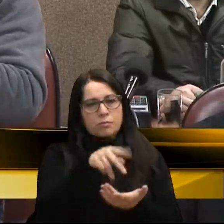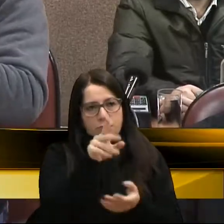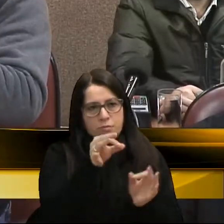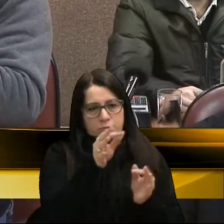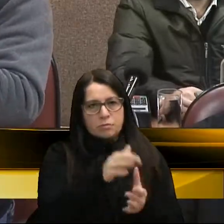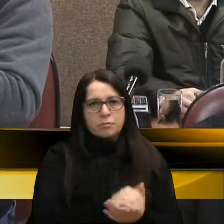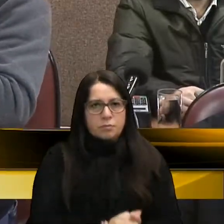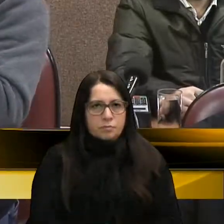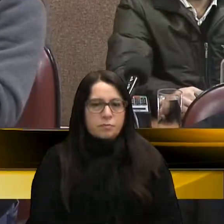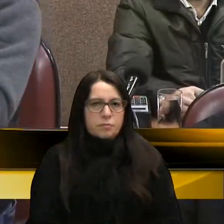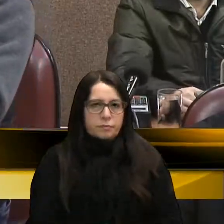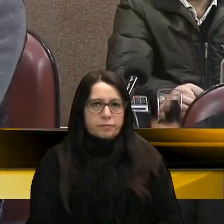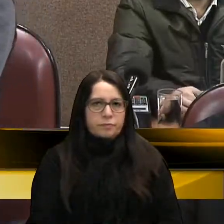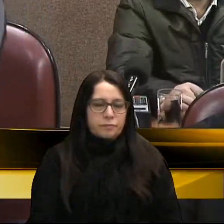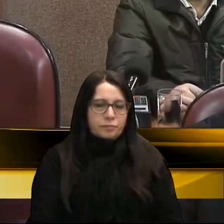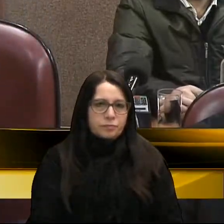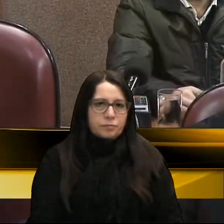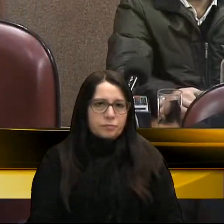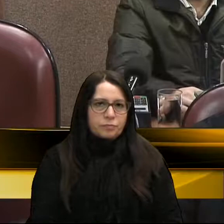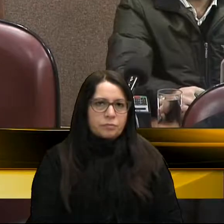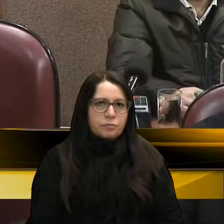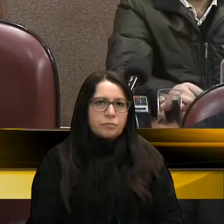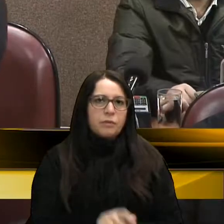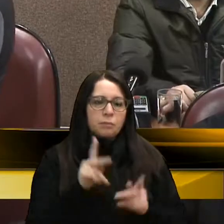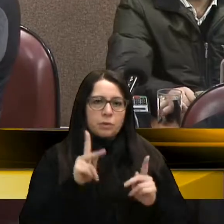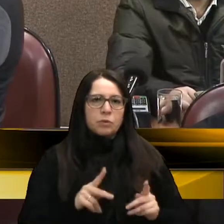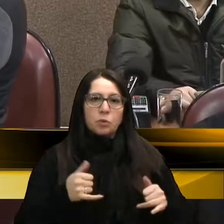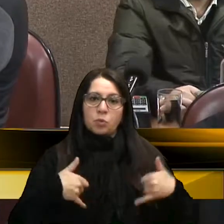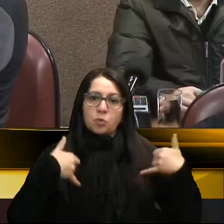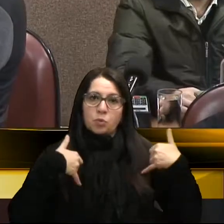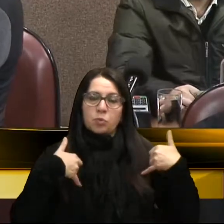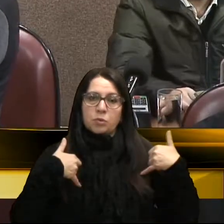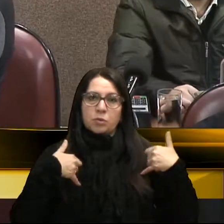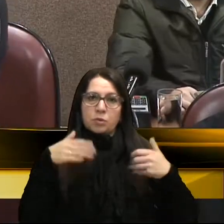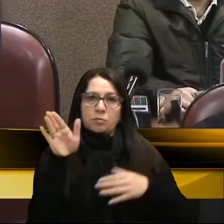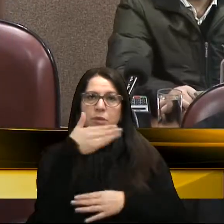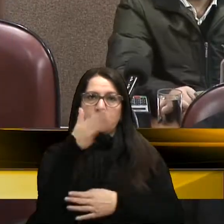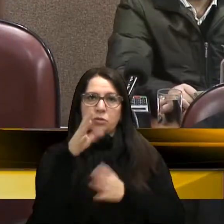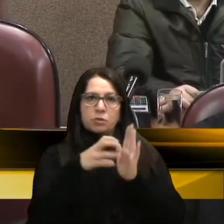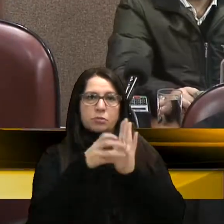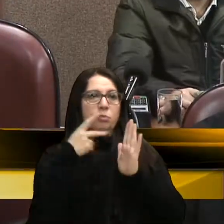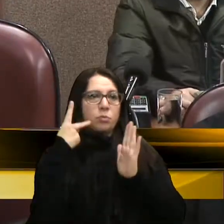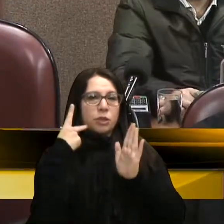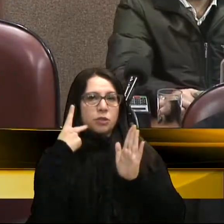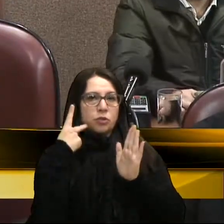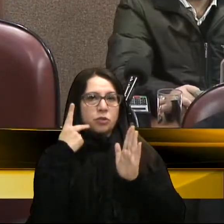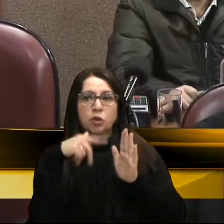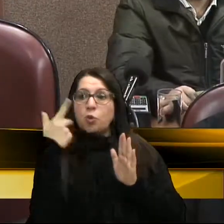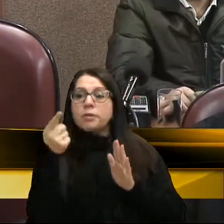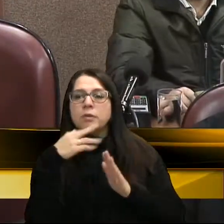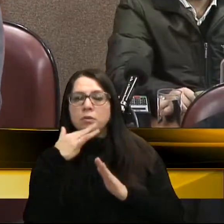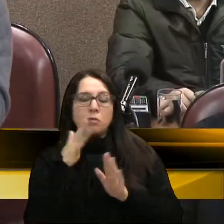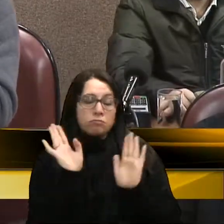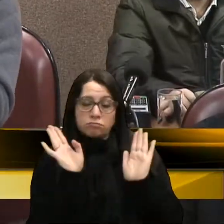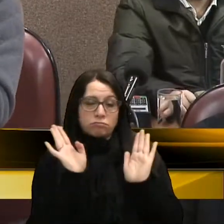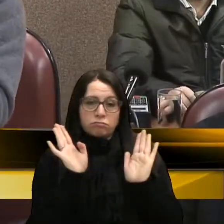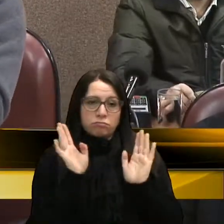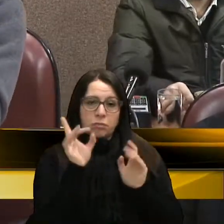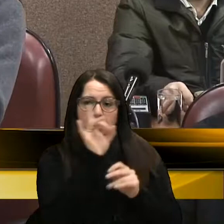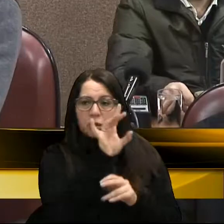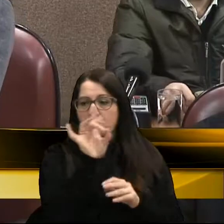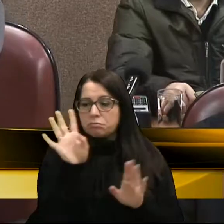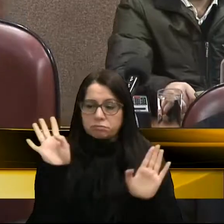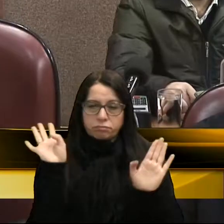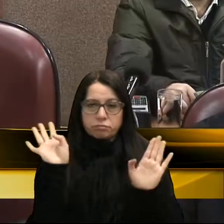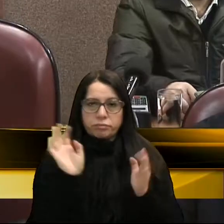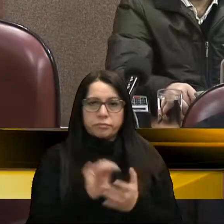senhor. Tem gente que tem orgulho de levantar a bandeira do partido, de outra cor. Enfim, cada